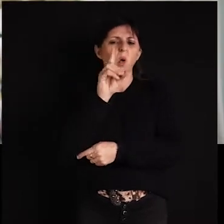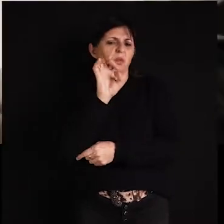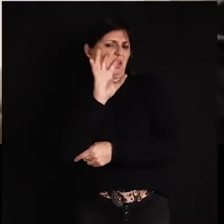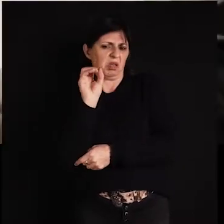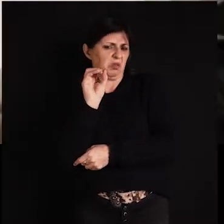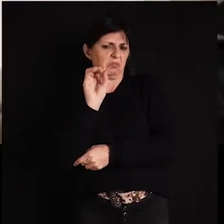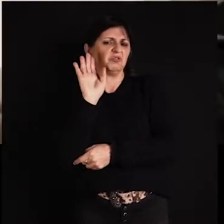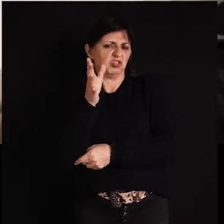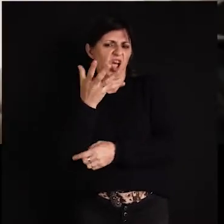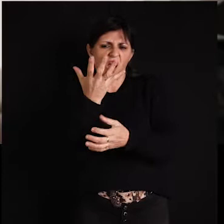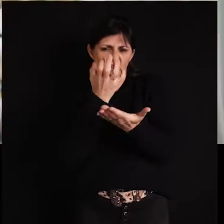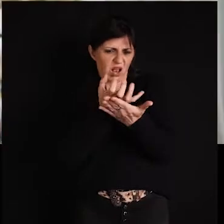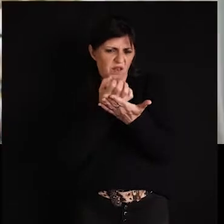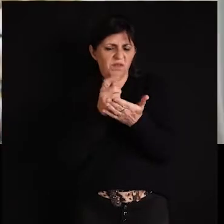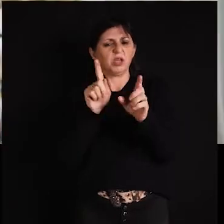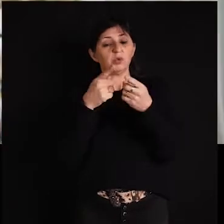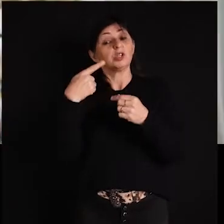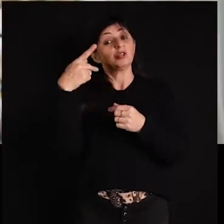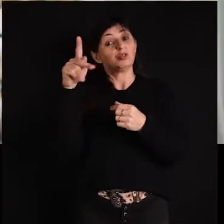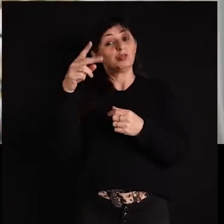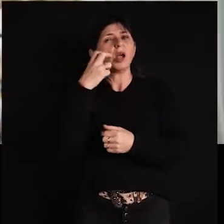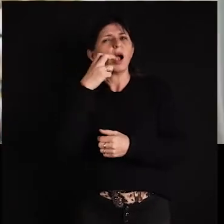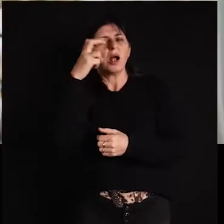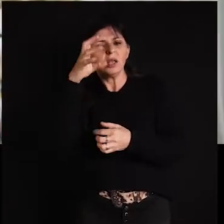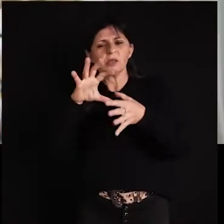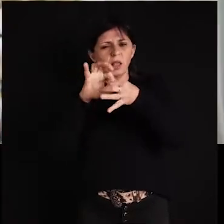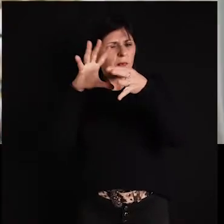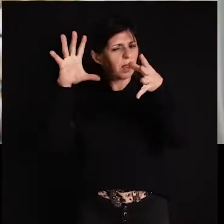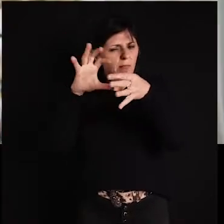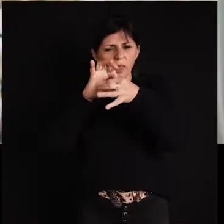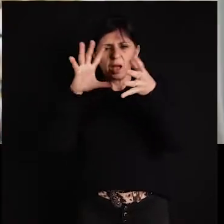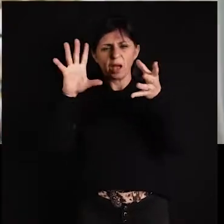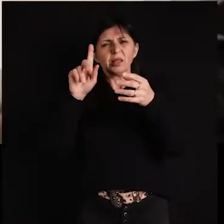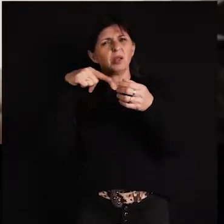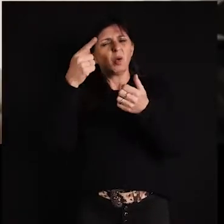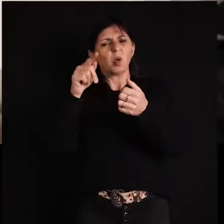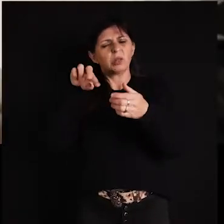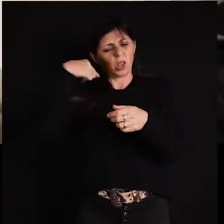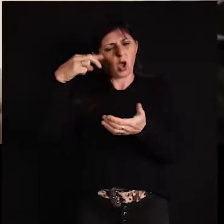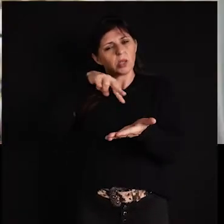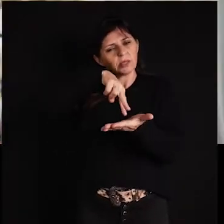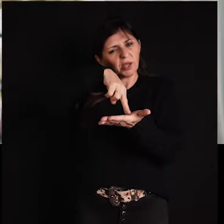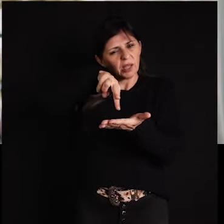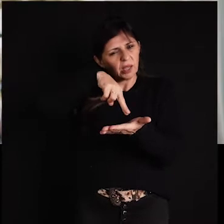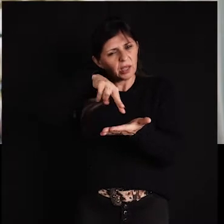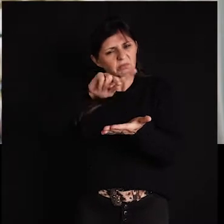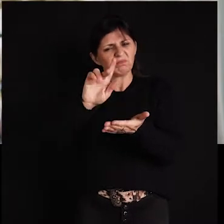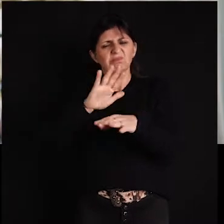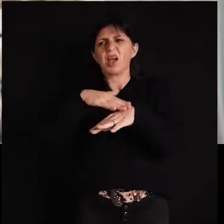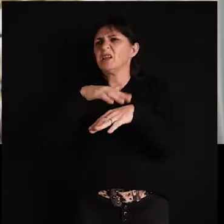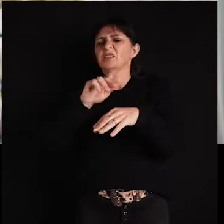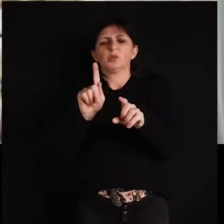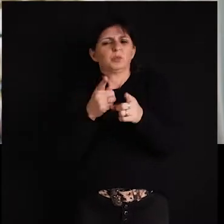com eles que foram sucesso também. Gritos de Liberdade, Iguaria Campeira, Nossa Vaneira e várias outras músicas que